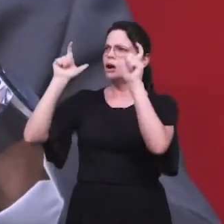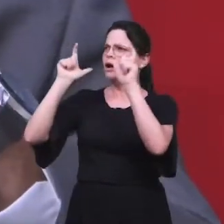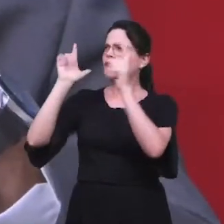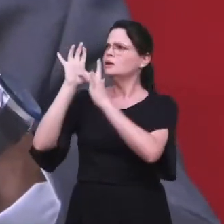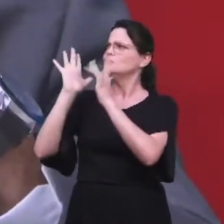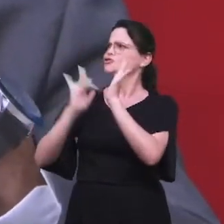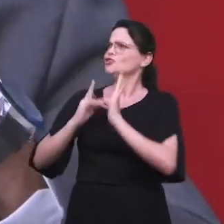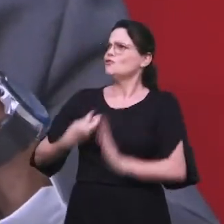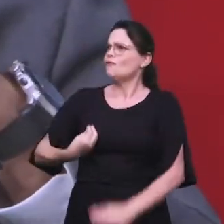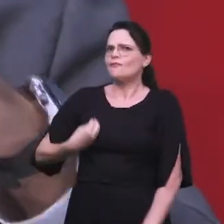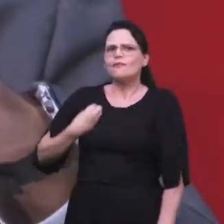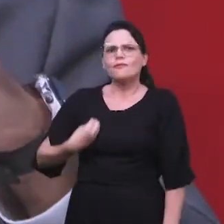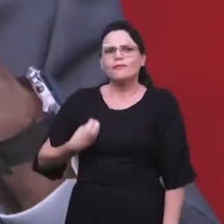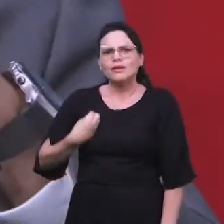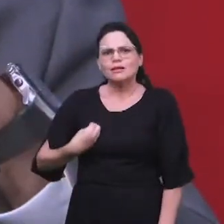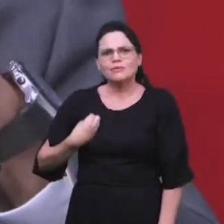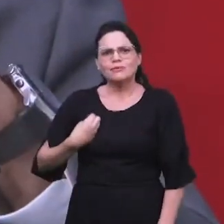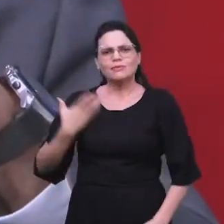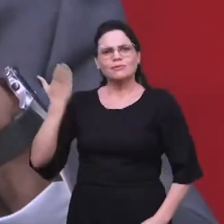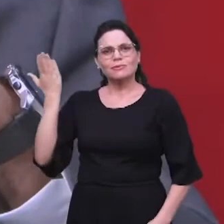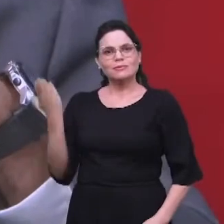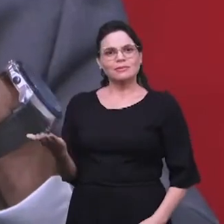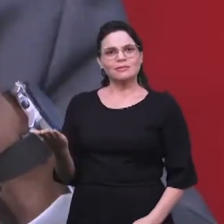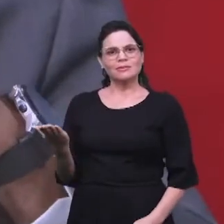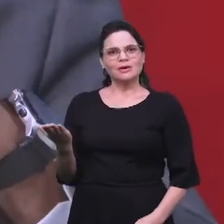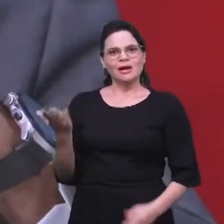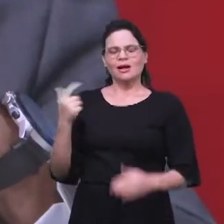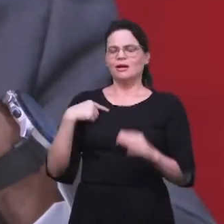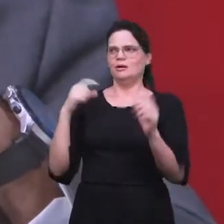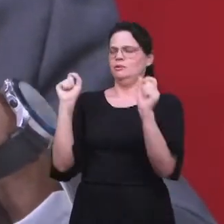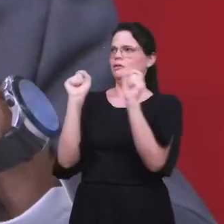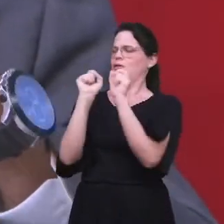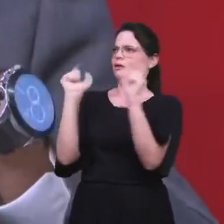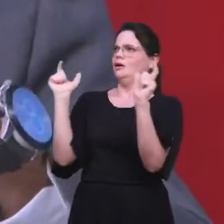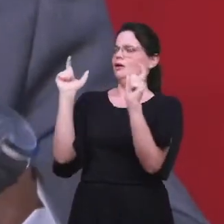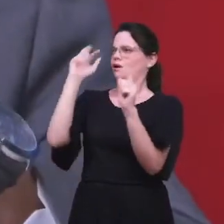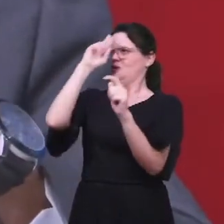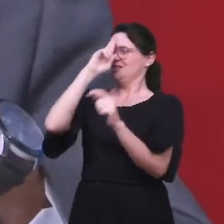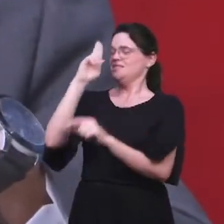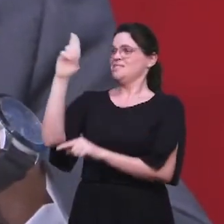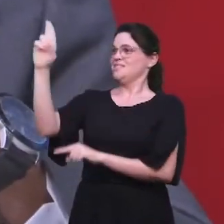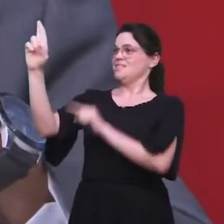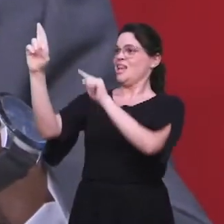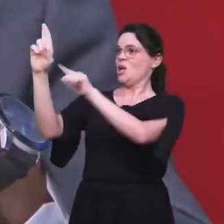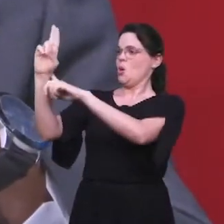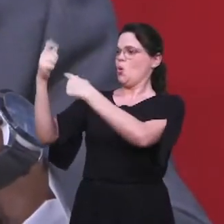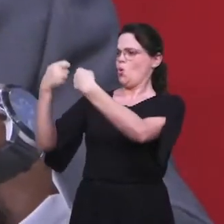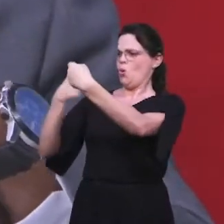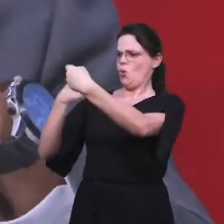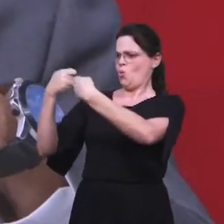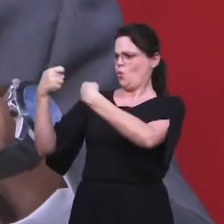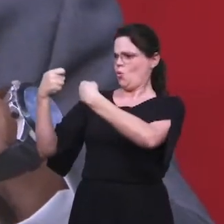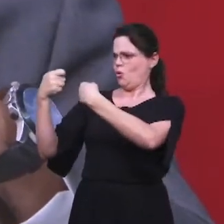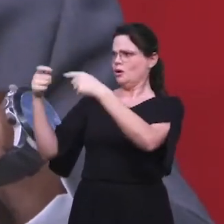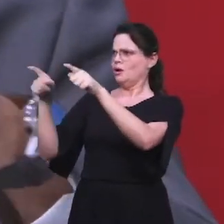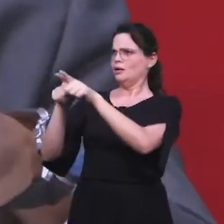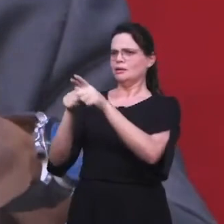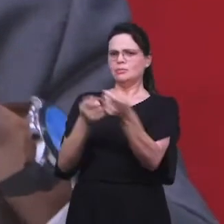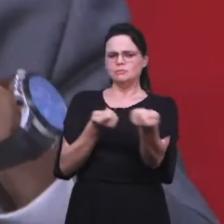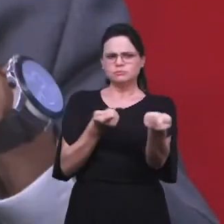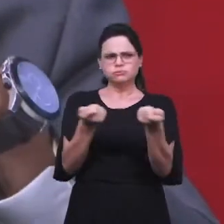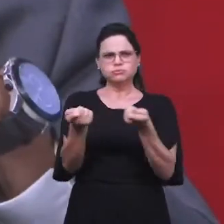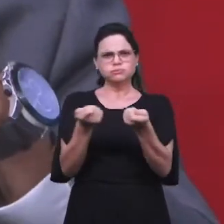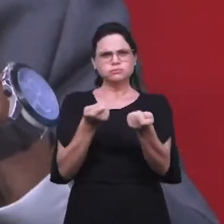vivo. Jesus está vivo. É quando você descobre que Ele é o Senhor da sua vida, mas Ele é o Senhor